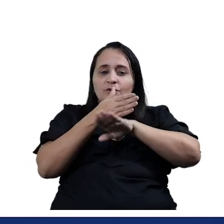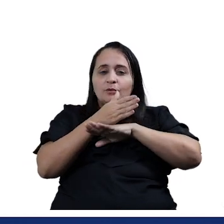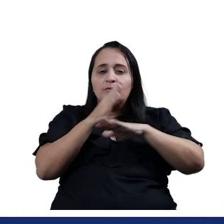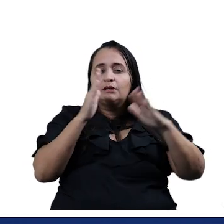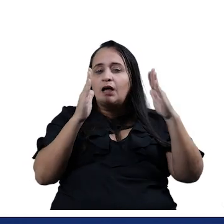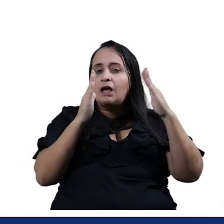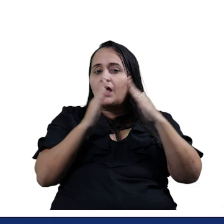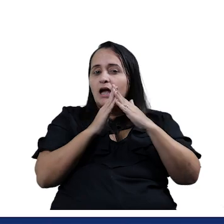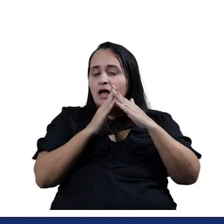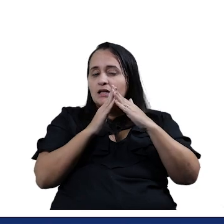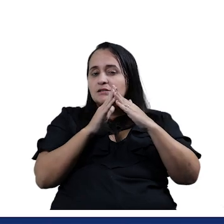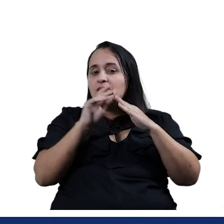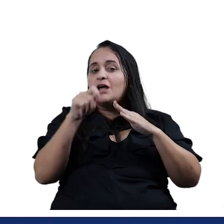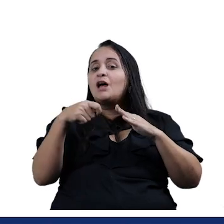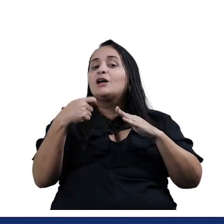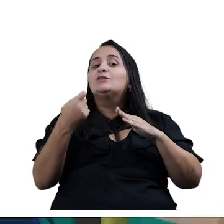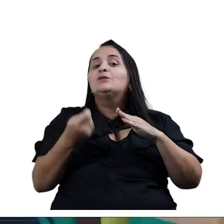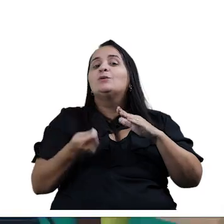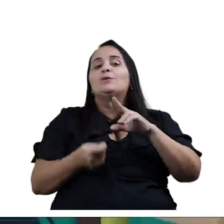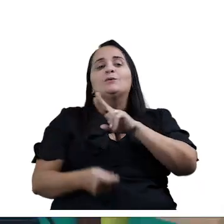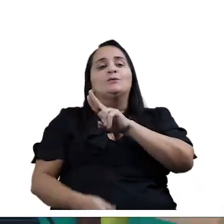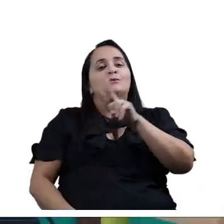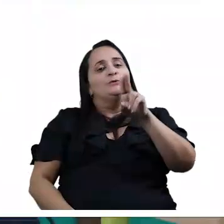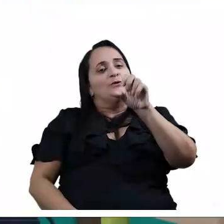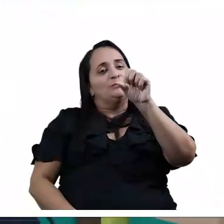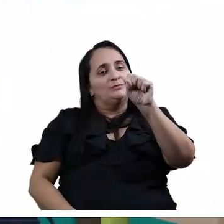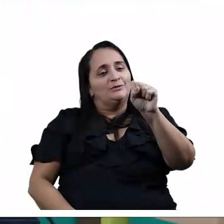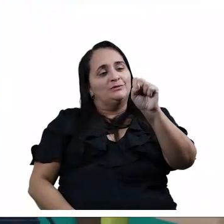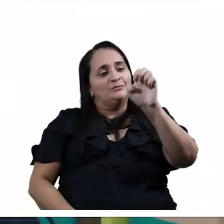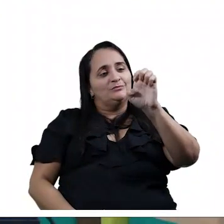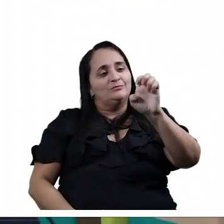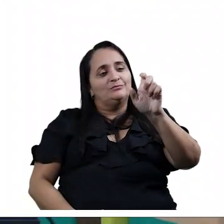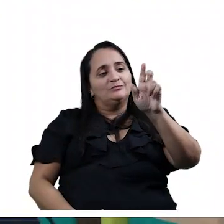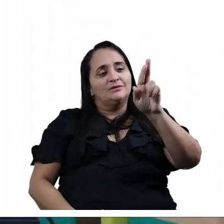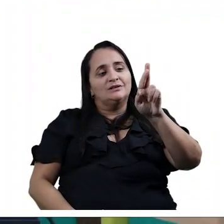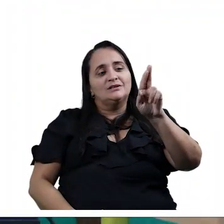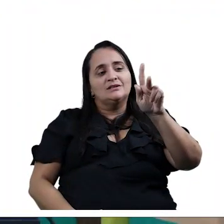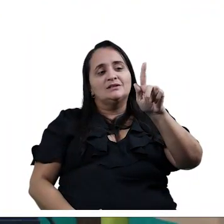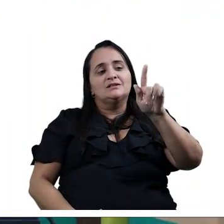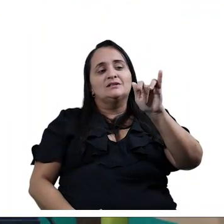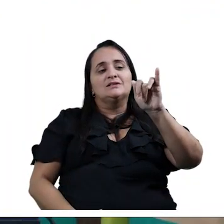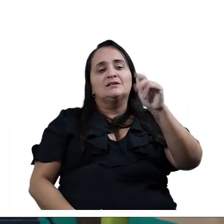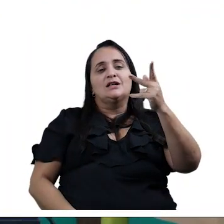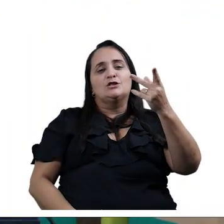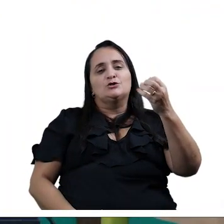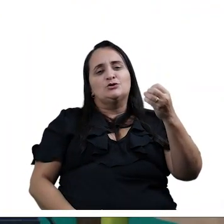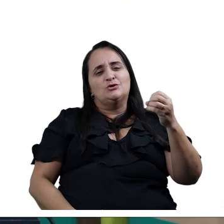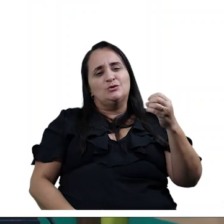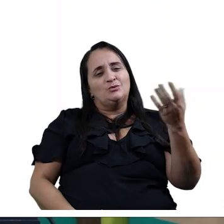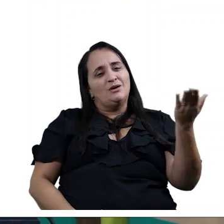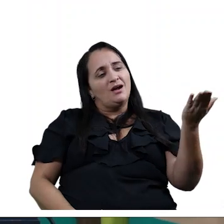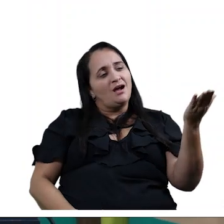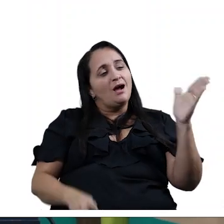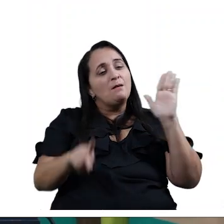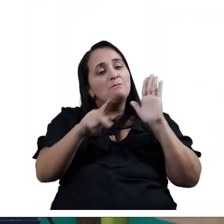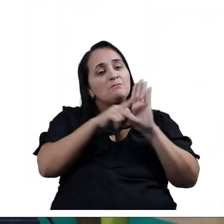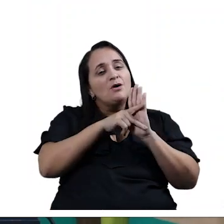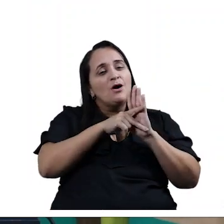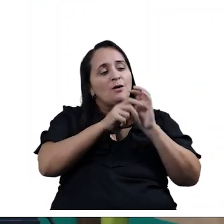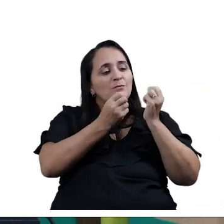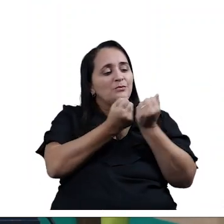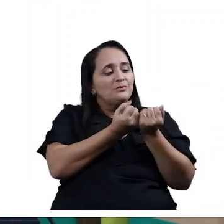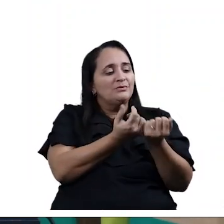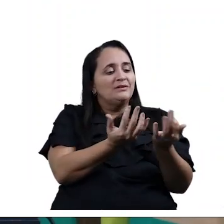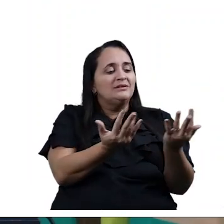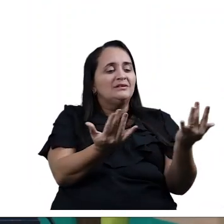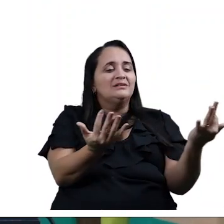jardim da casa do Serginho. Então, de fato, Serginho não roubou a flor. Serginho é